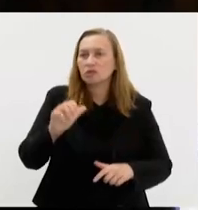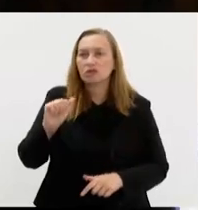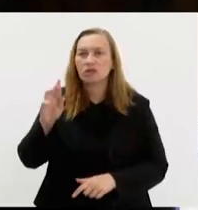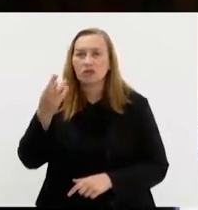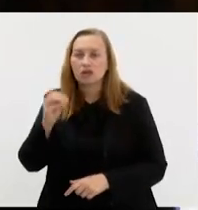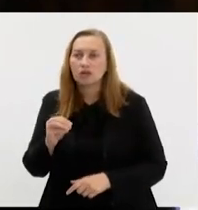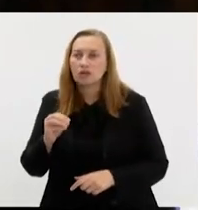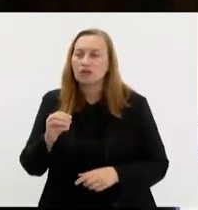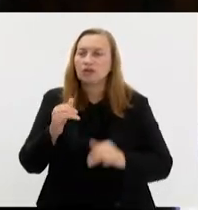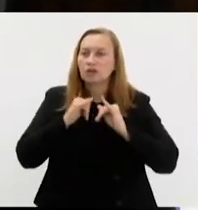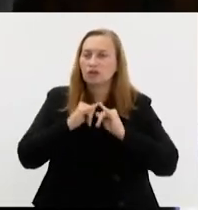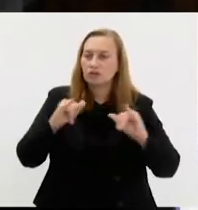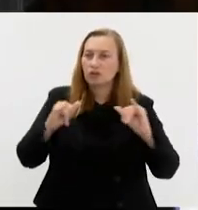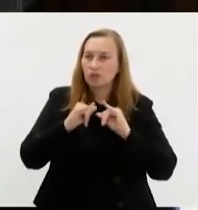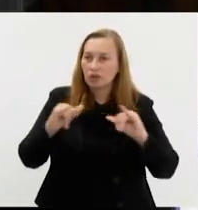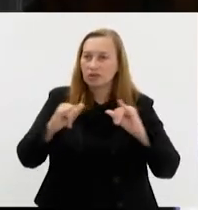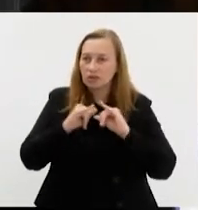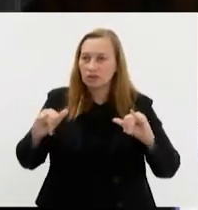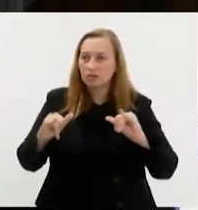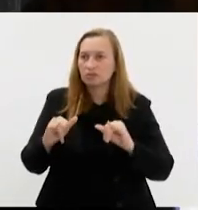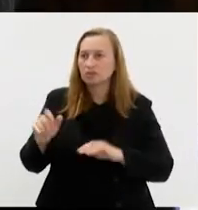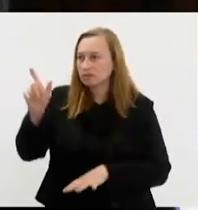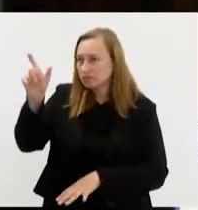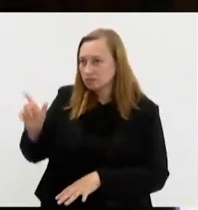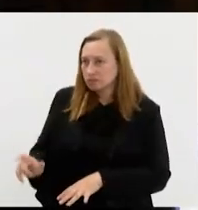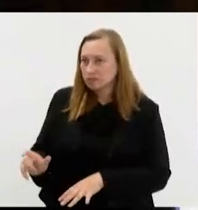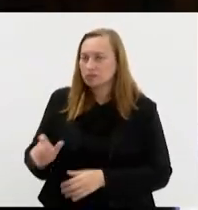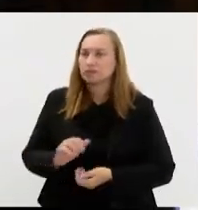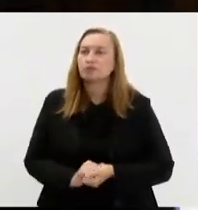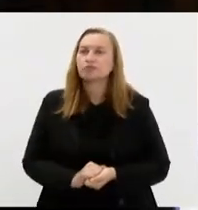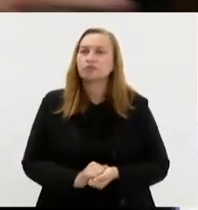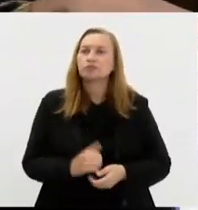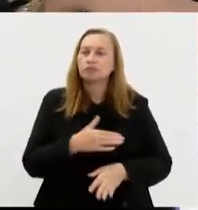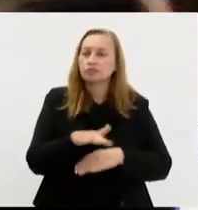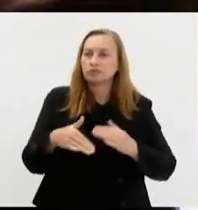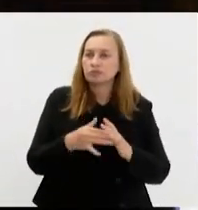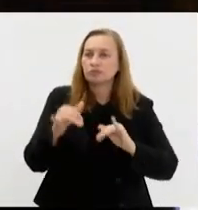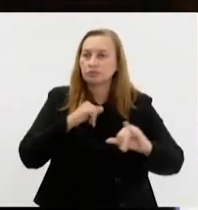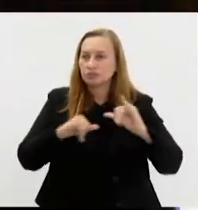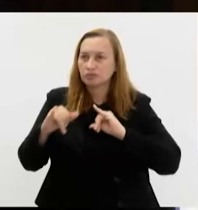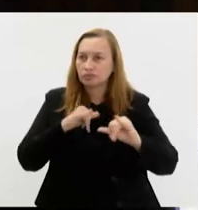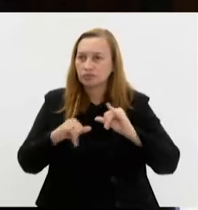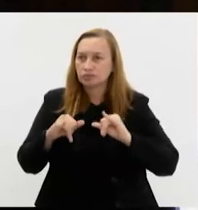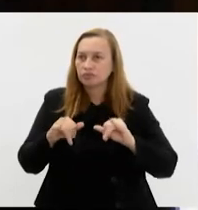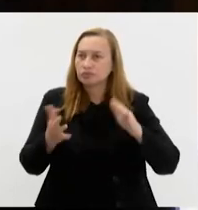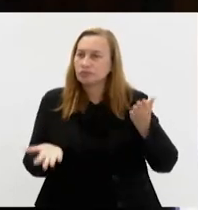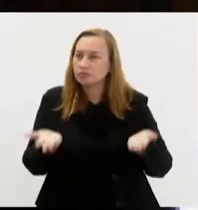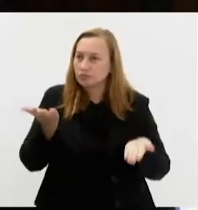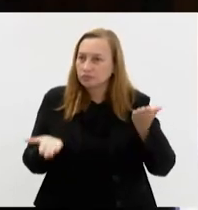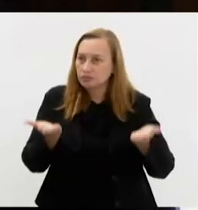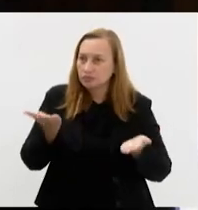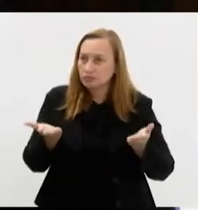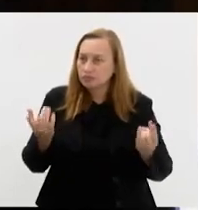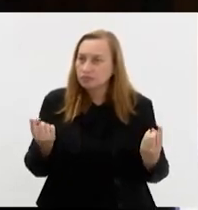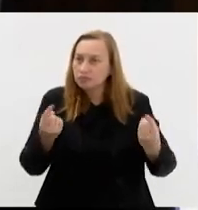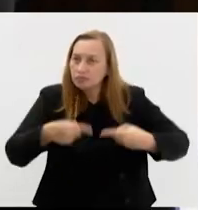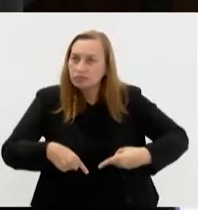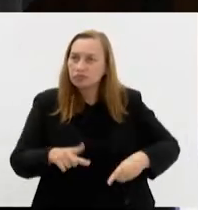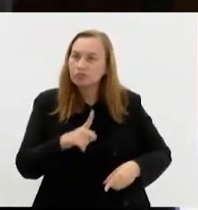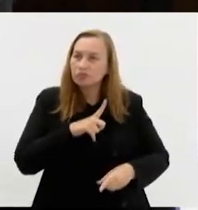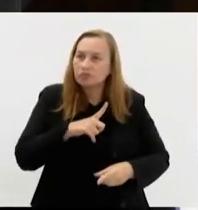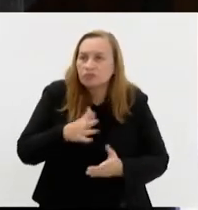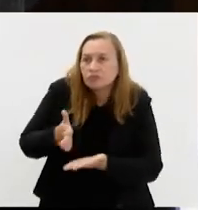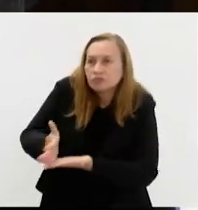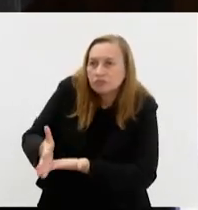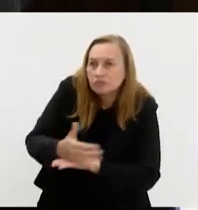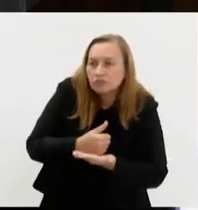informação do cargo e não da pessoa e ela se apropriou dessa informação e com isso desequilibrou a disputa Porque ela tinha um banco de dados que